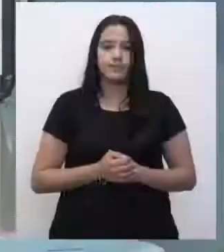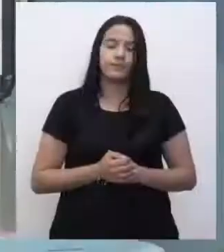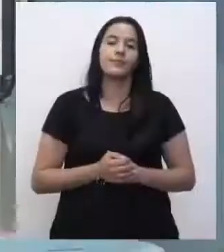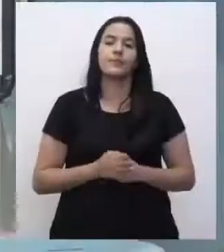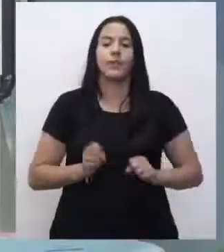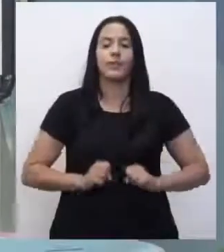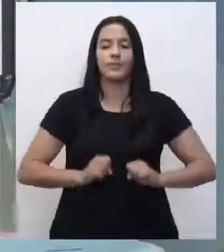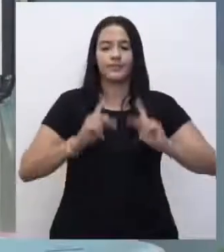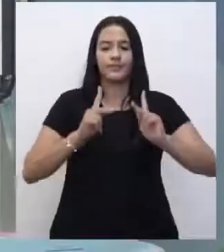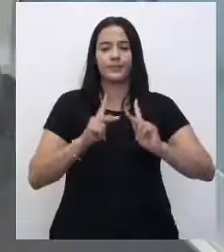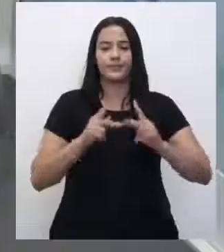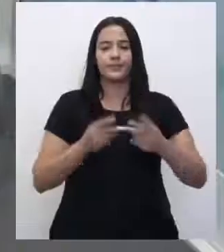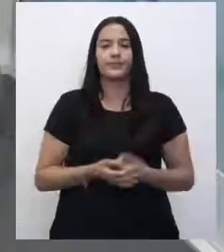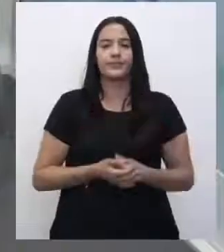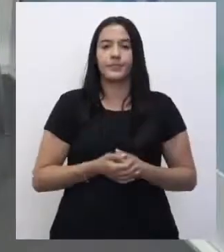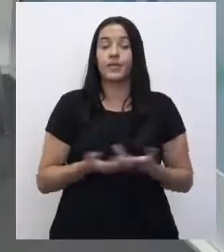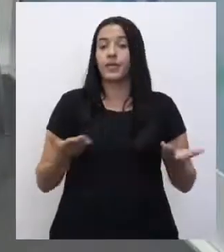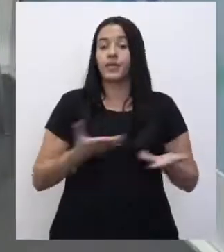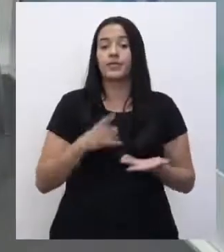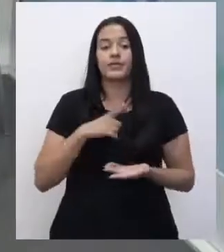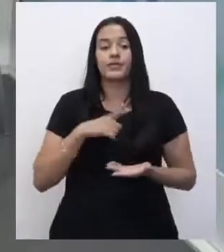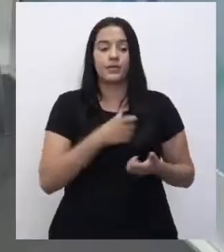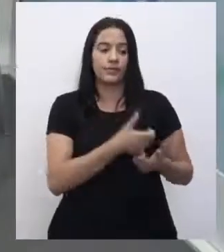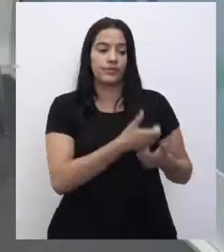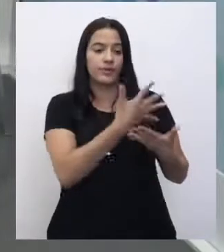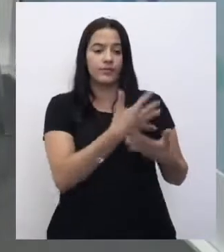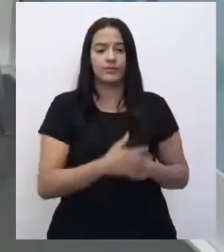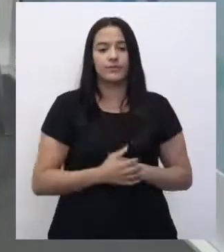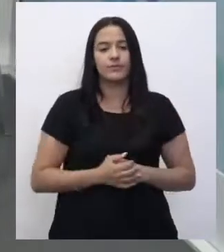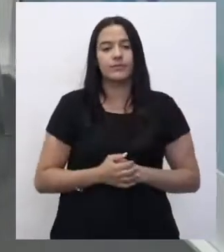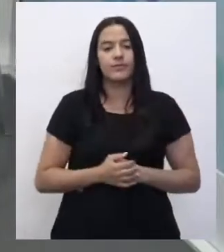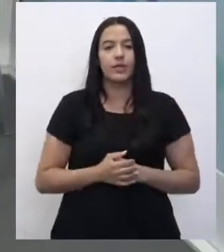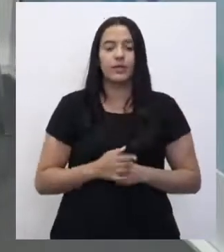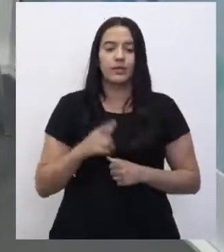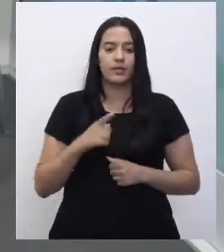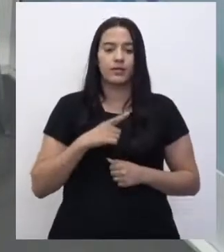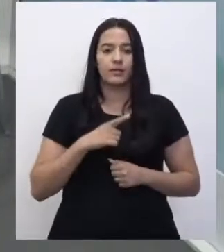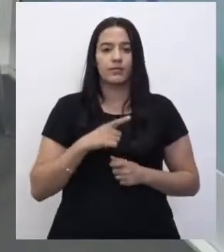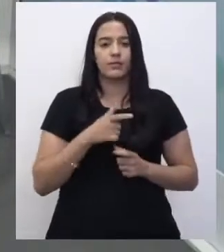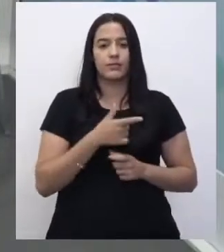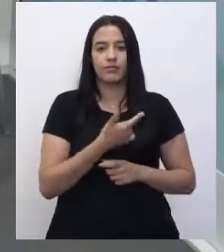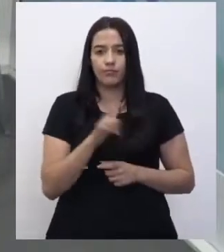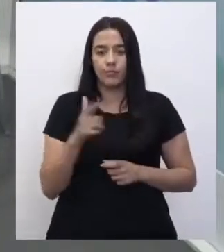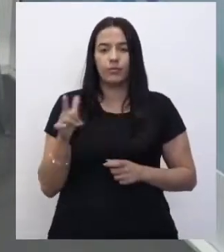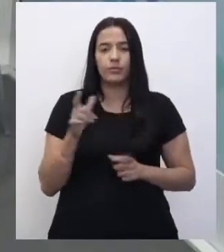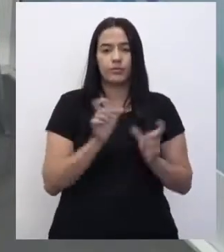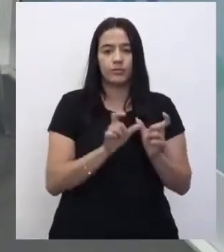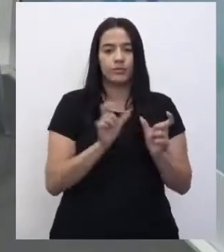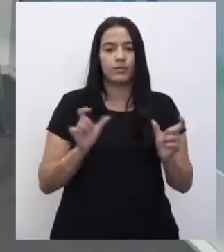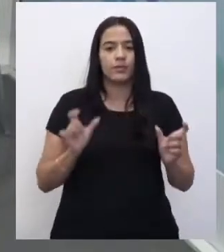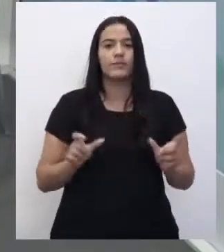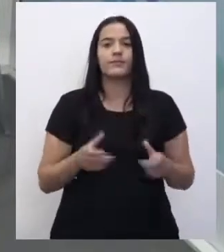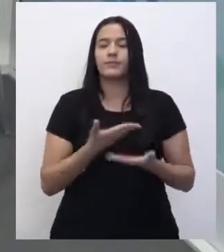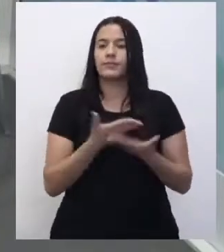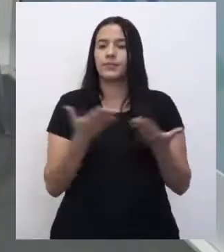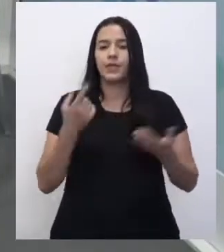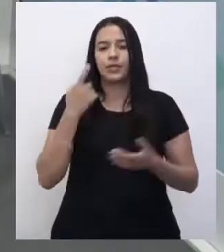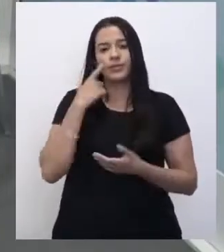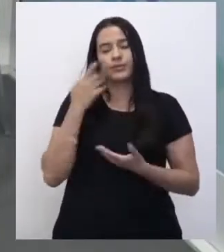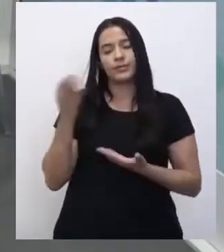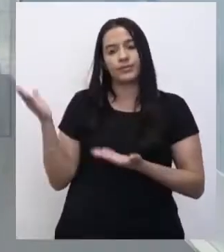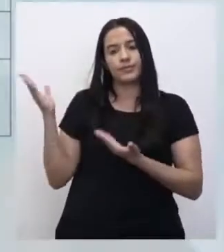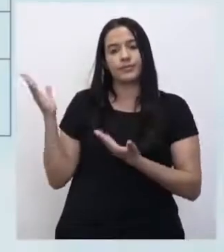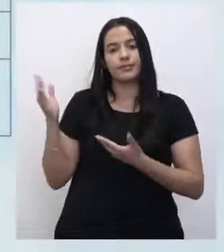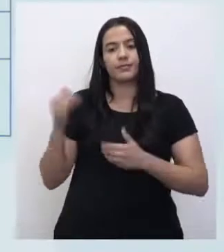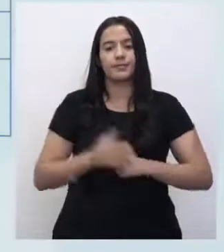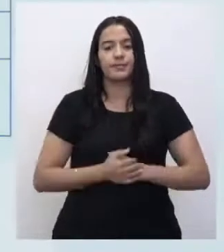Ok, Antônia, what do we have there? O que a gente tem aí? Bad, worst, polluted, the most polluted. Very nice. E é exatamente o que a gente tem aqui no